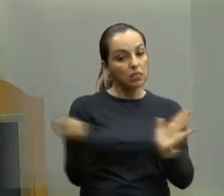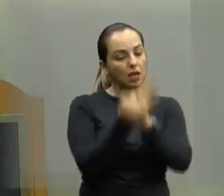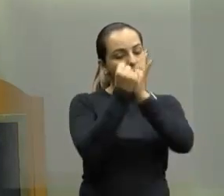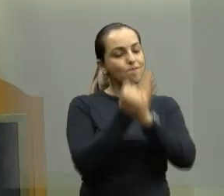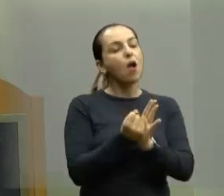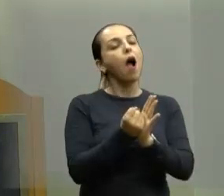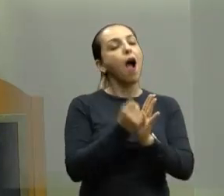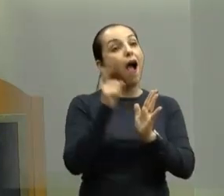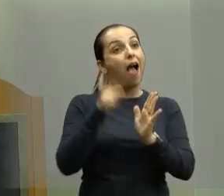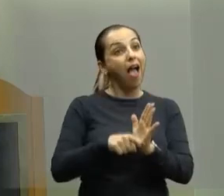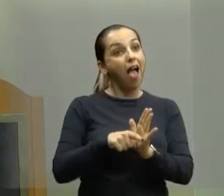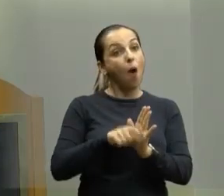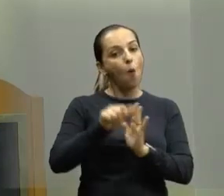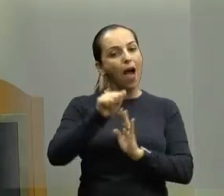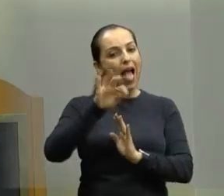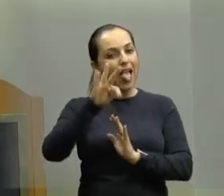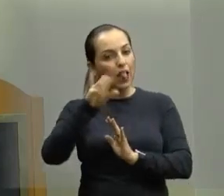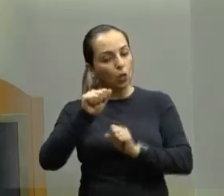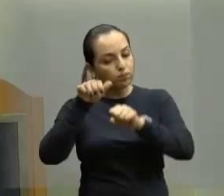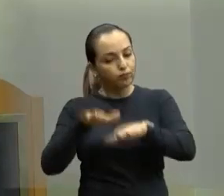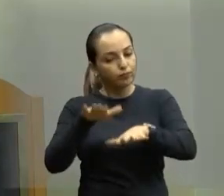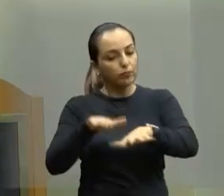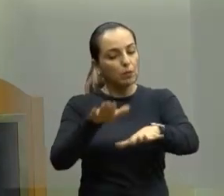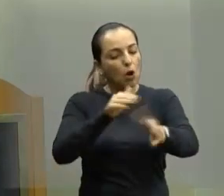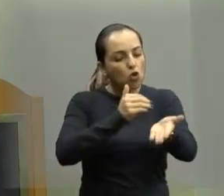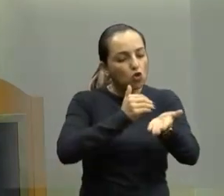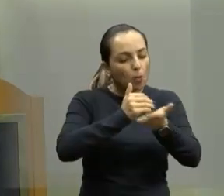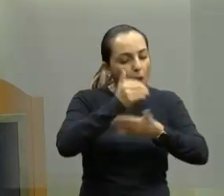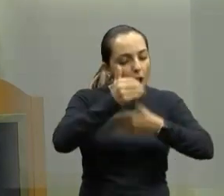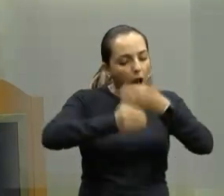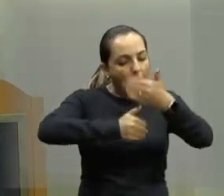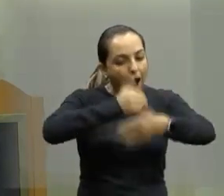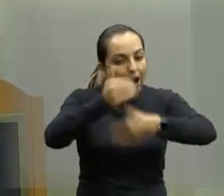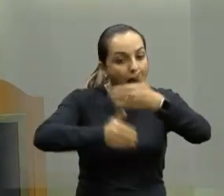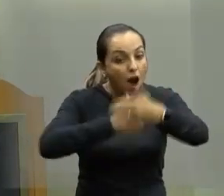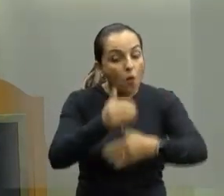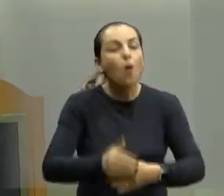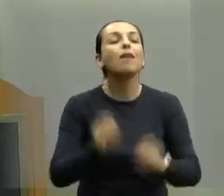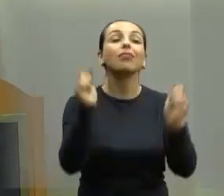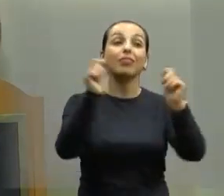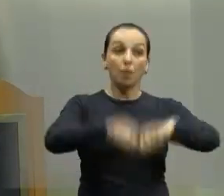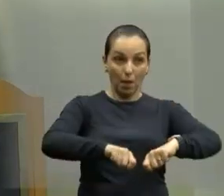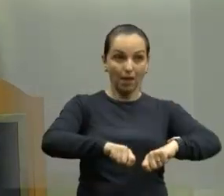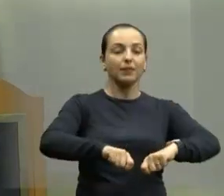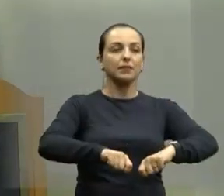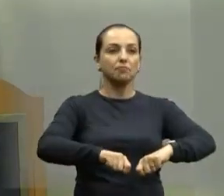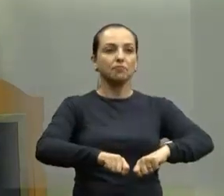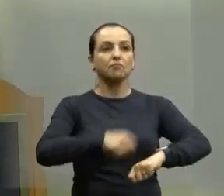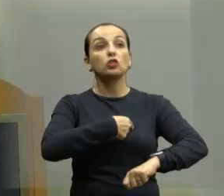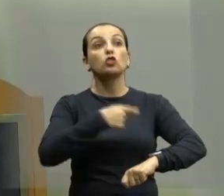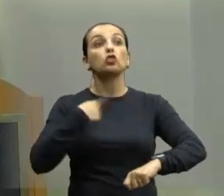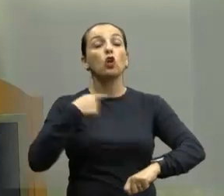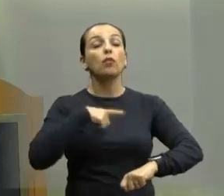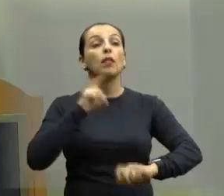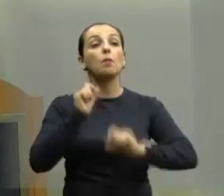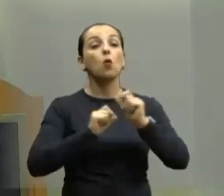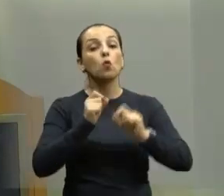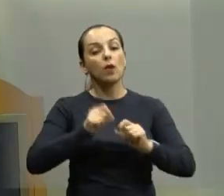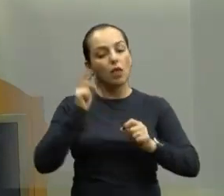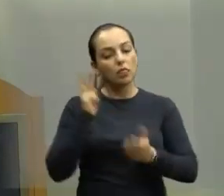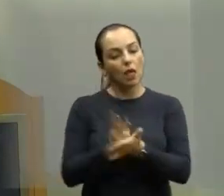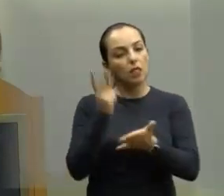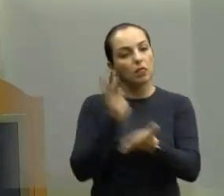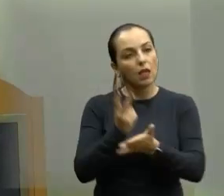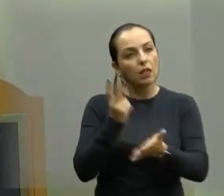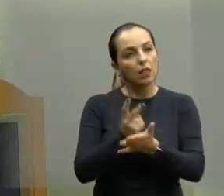é um ato que demarca o início de tudo e a continuidade de tudo onde nós temos que perpetuar